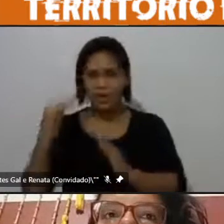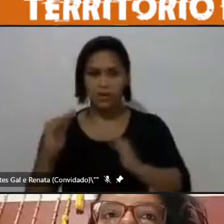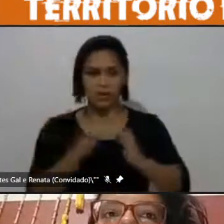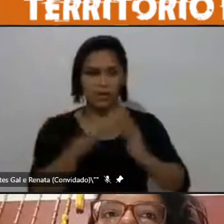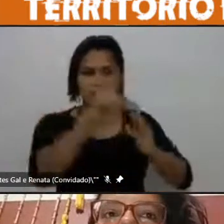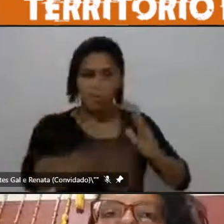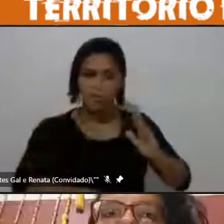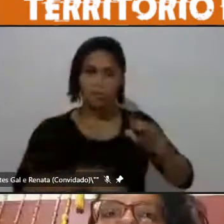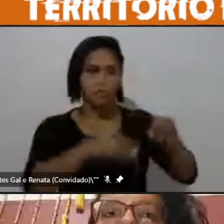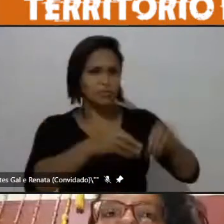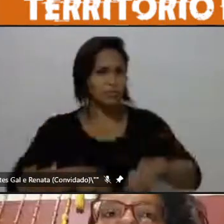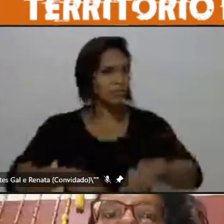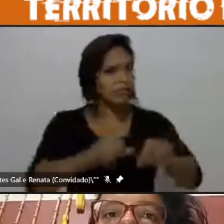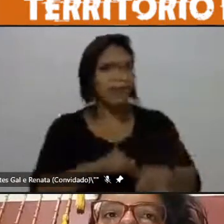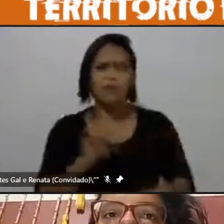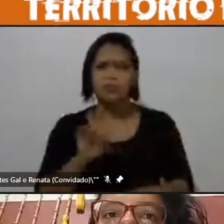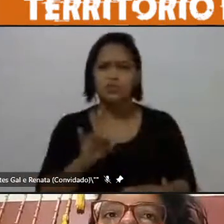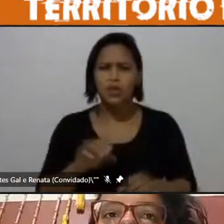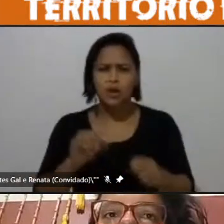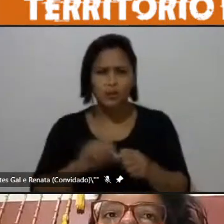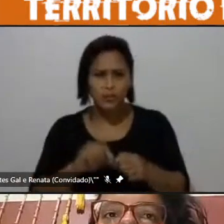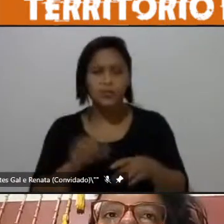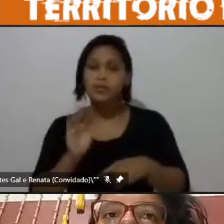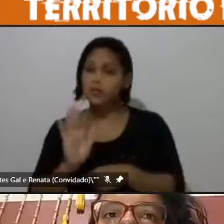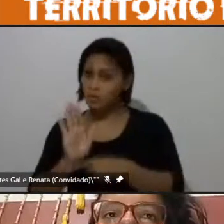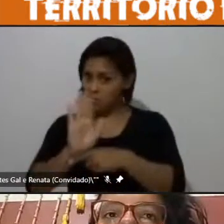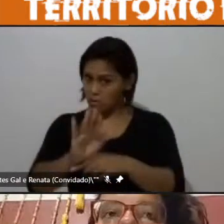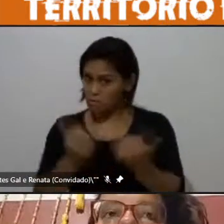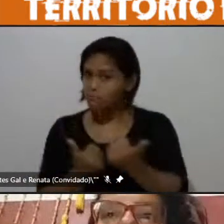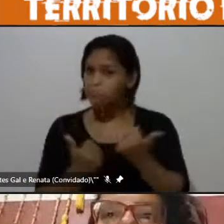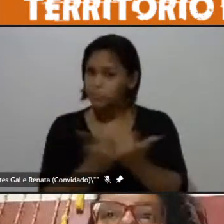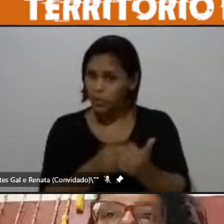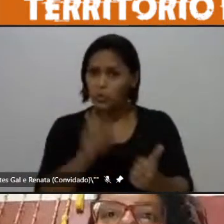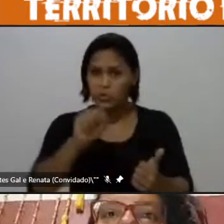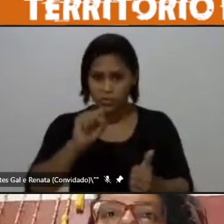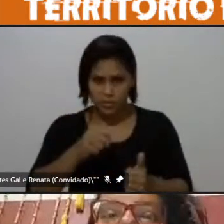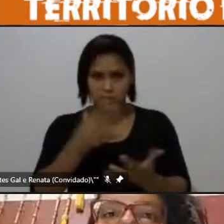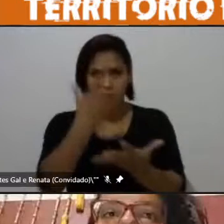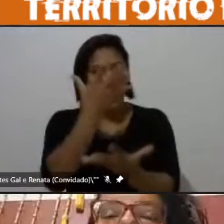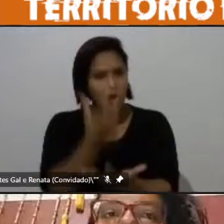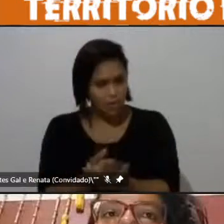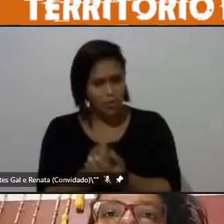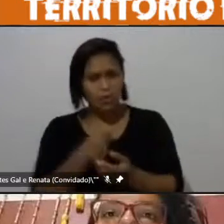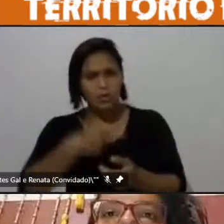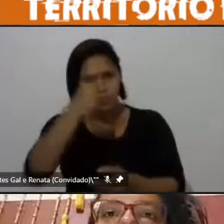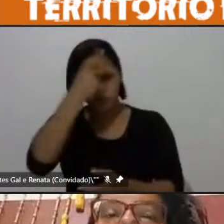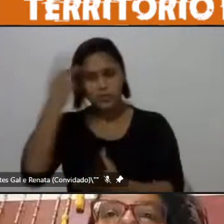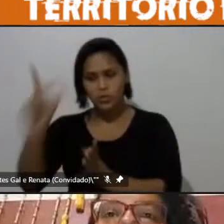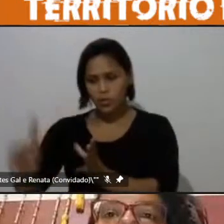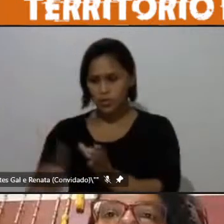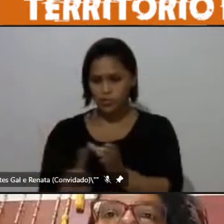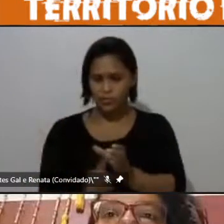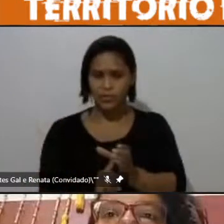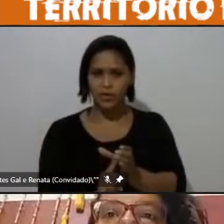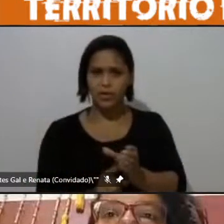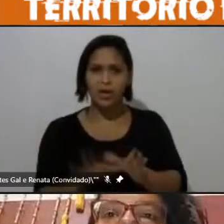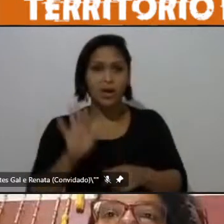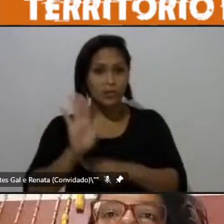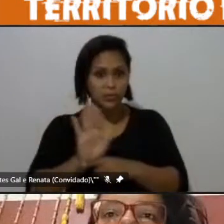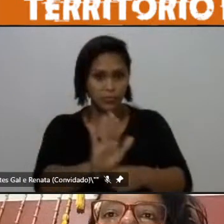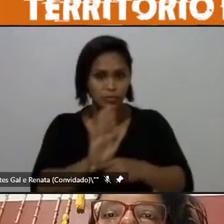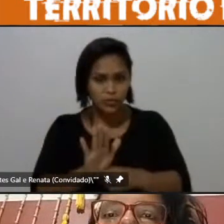territórios não são ações, são ações de apoio, de acolhimento, porque elas também acolhem, né,